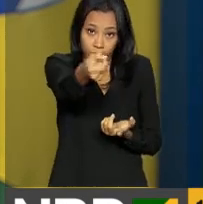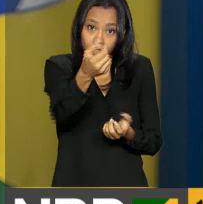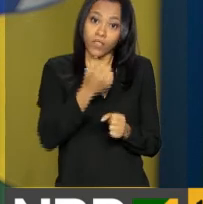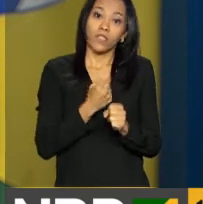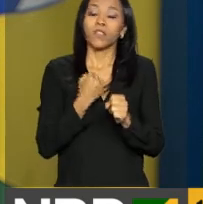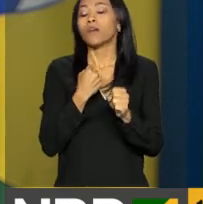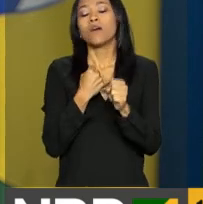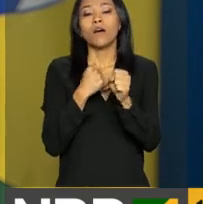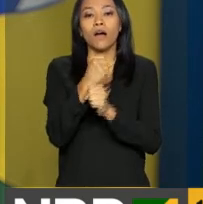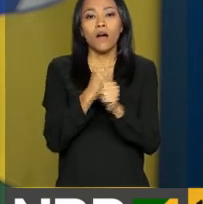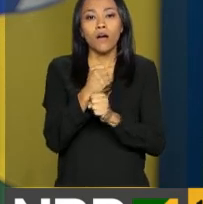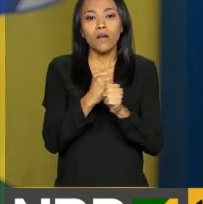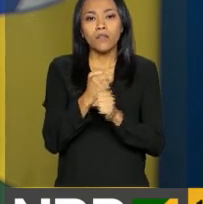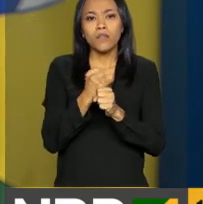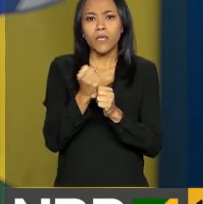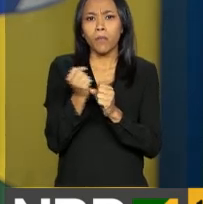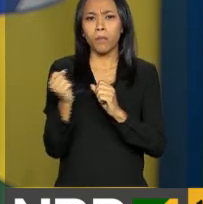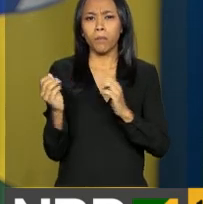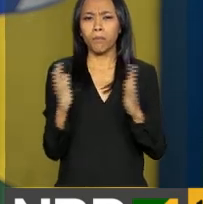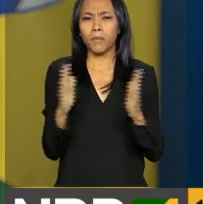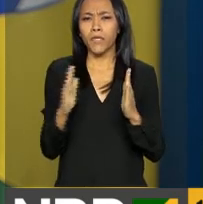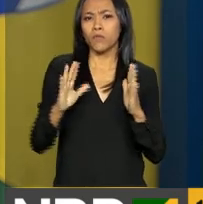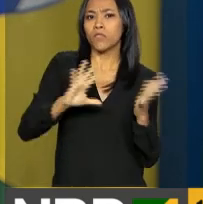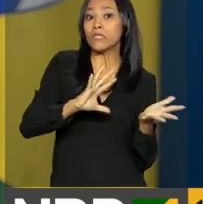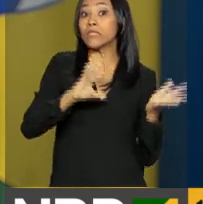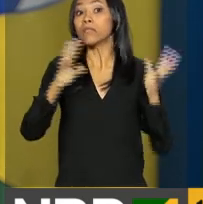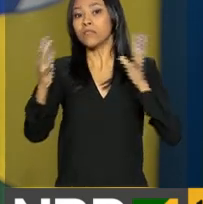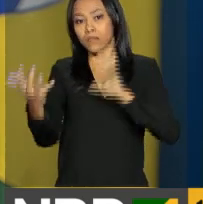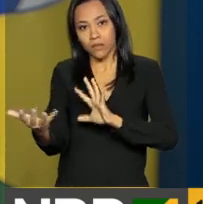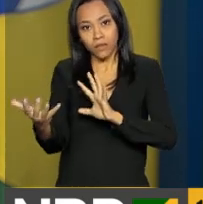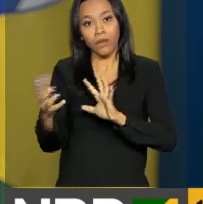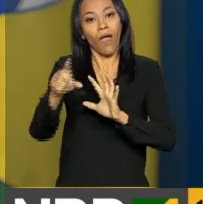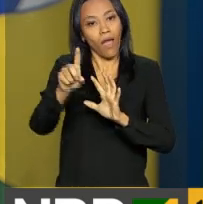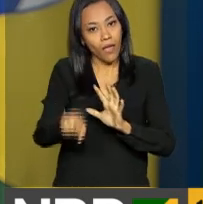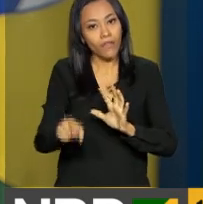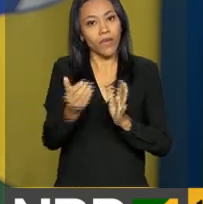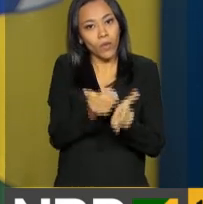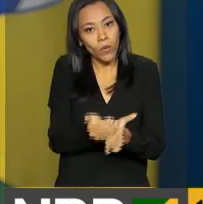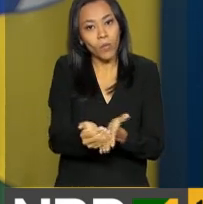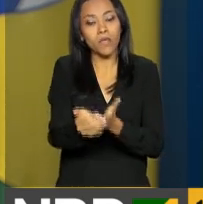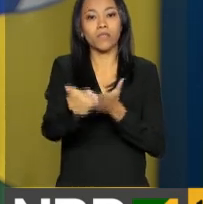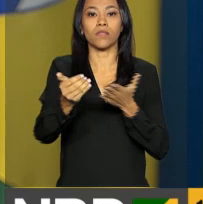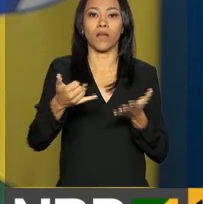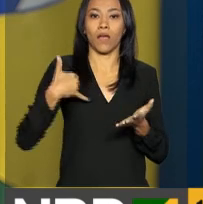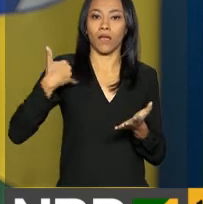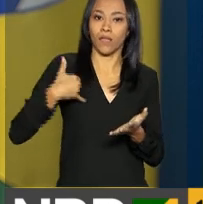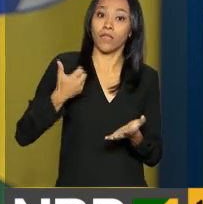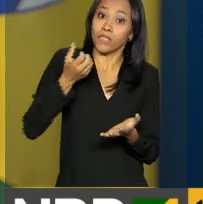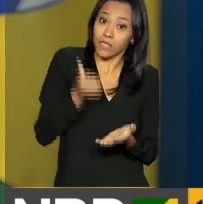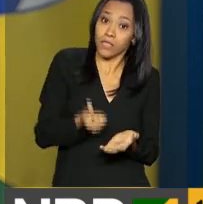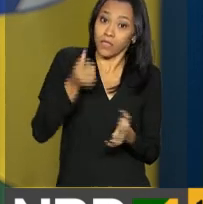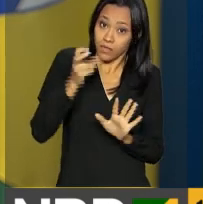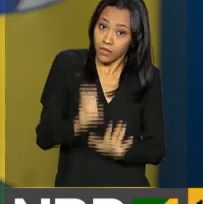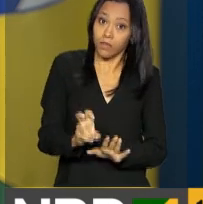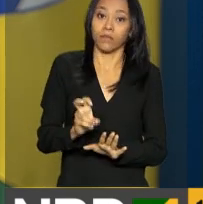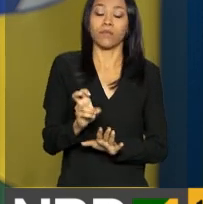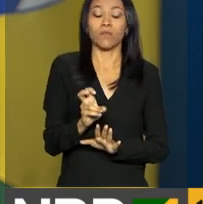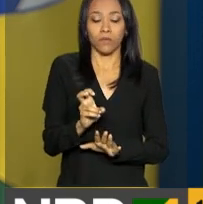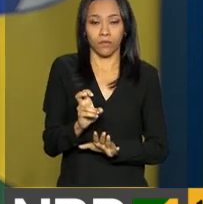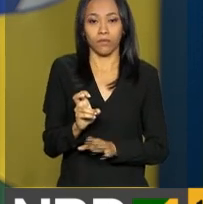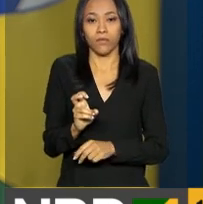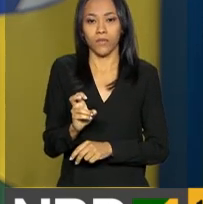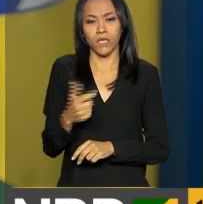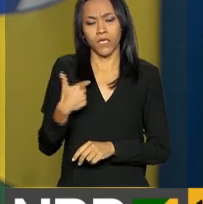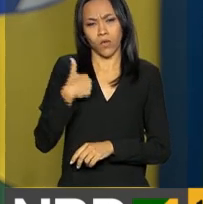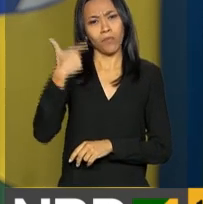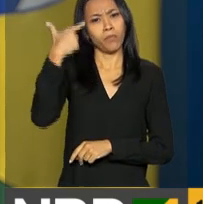numa longa transição, é que se vai estipular o prazo de 65 anos. Eu aqui comigo até penso o